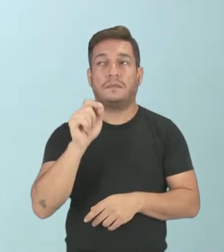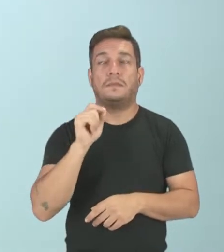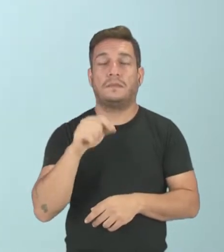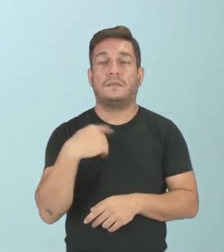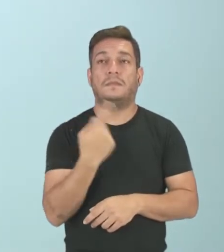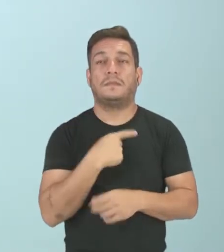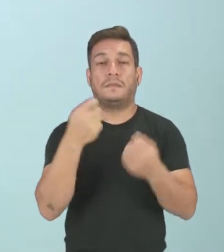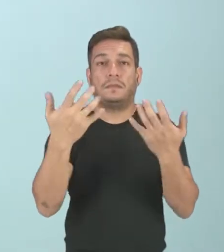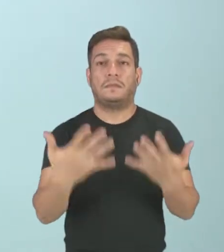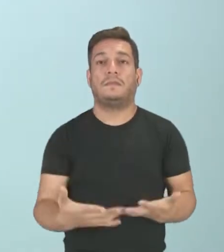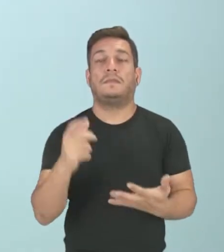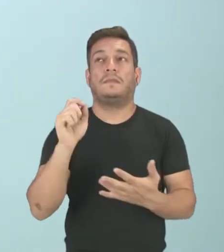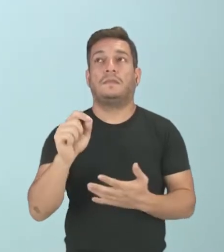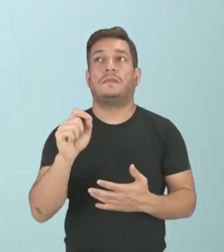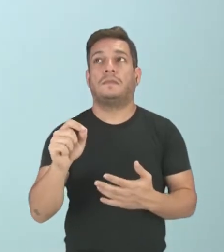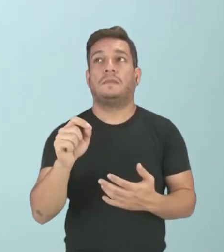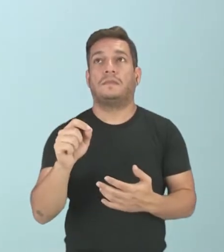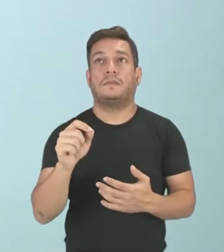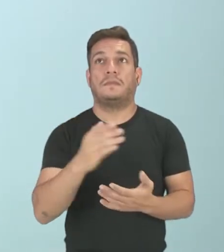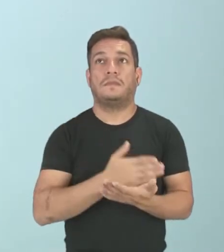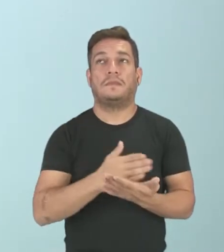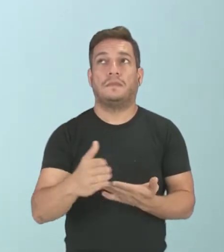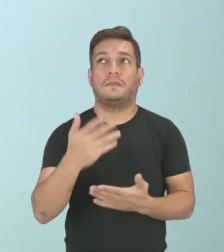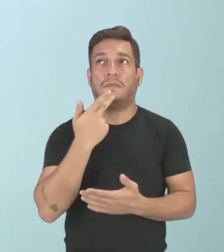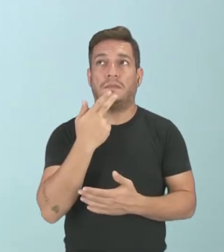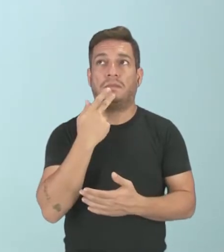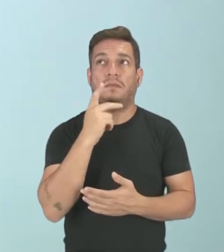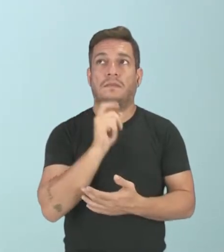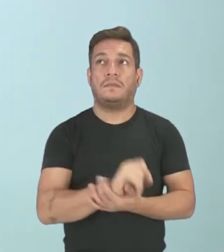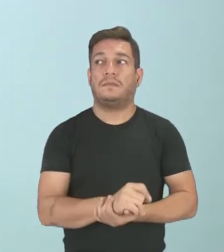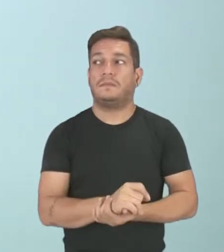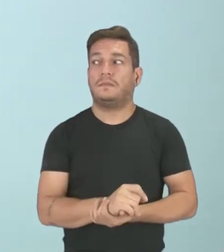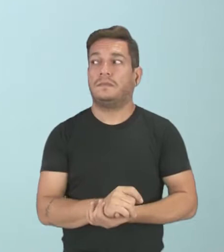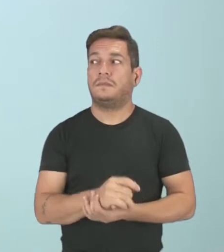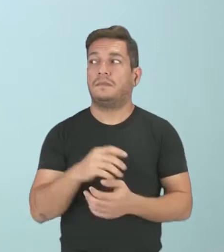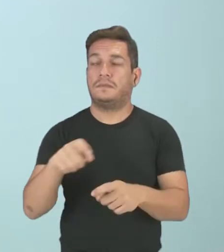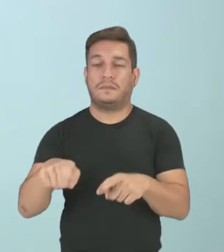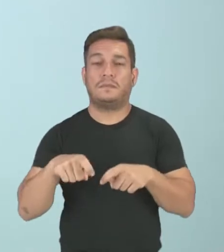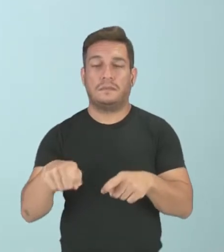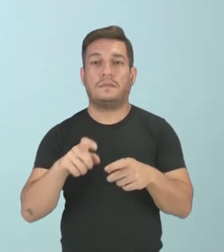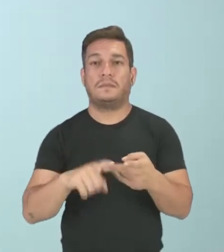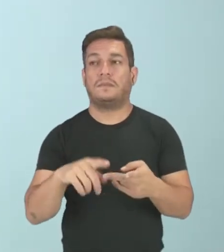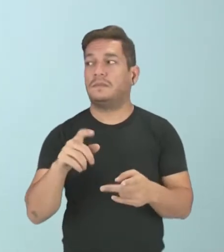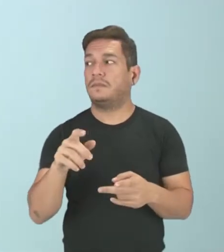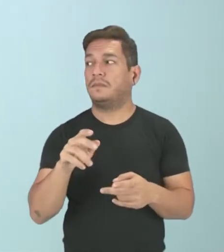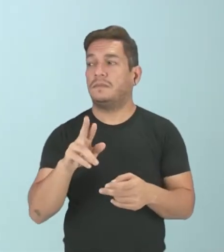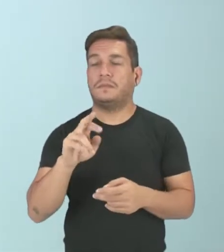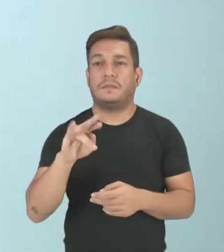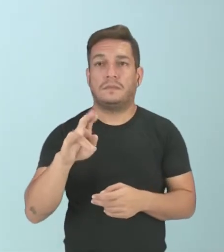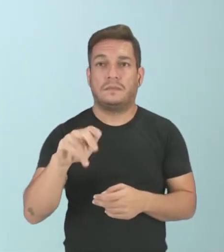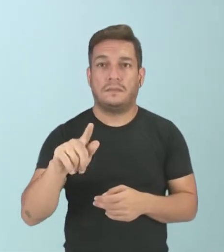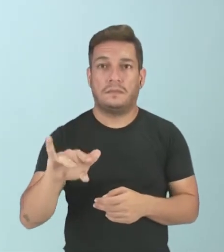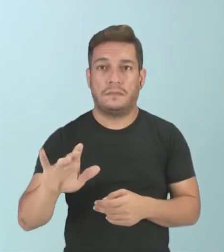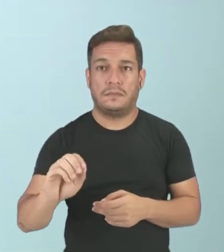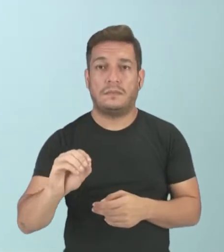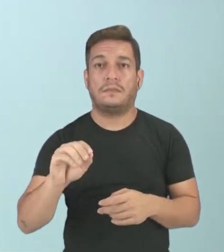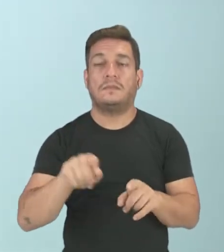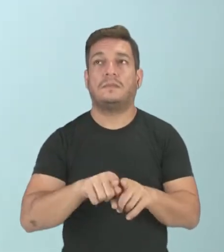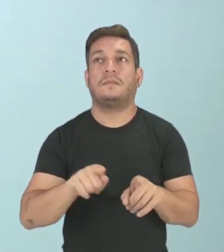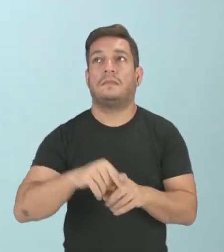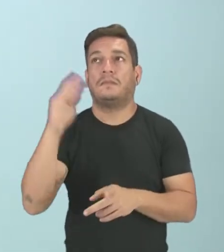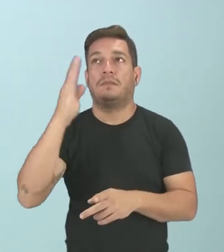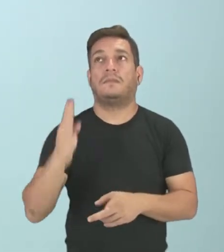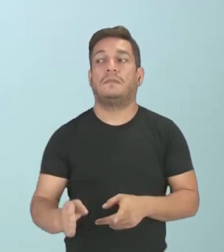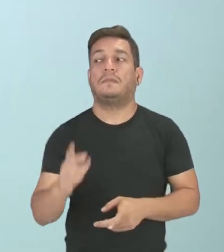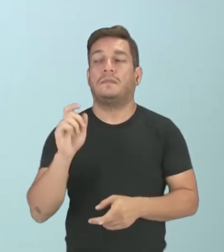quando a gente começa a falar sobre campo, a questão da urbanização, processo de urbanização no